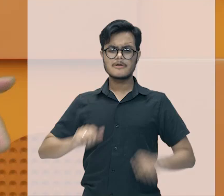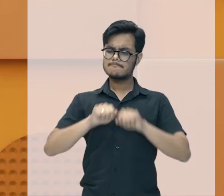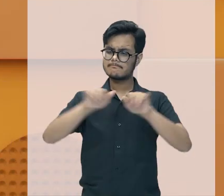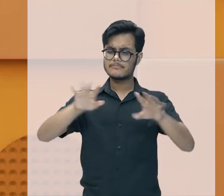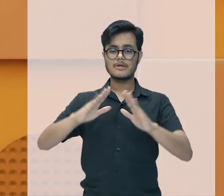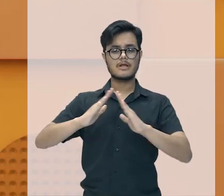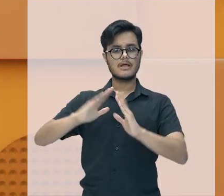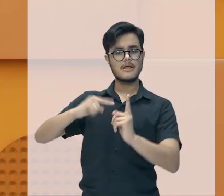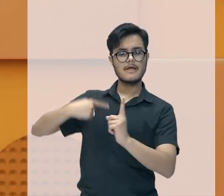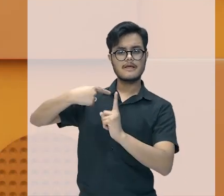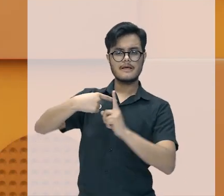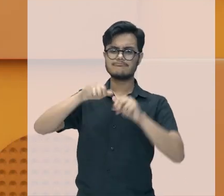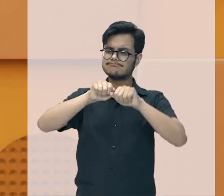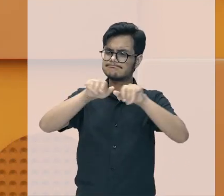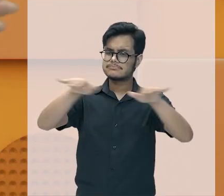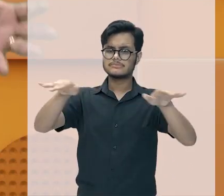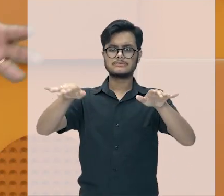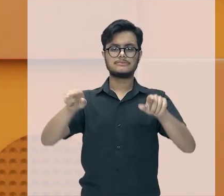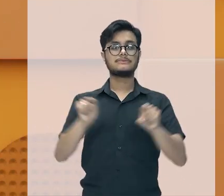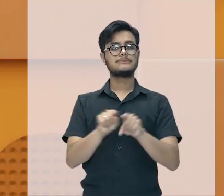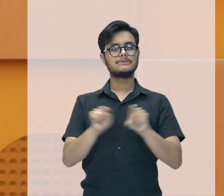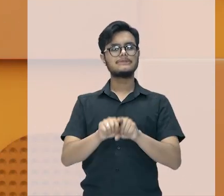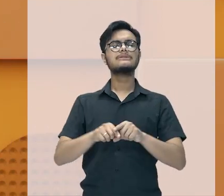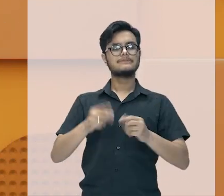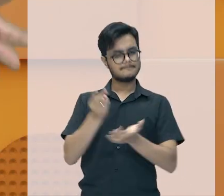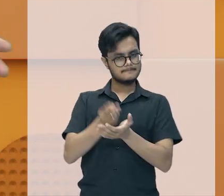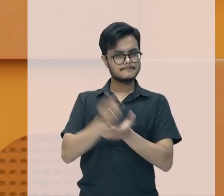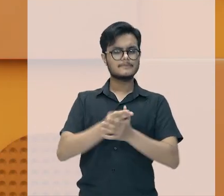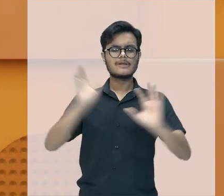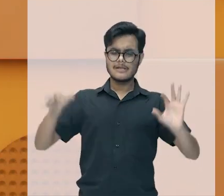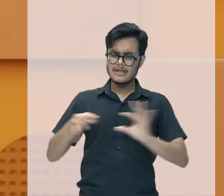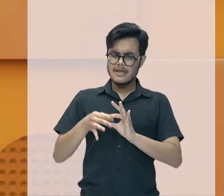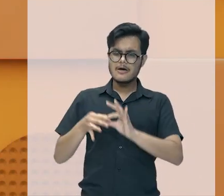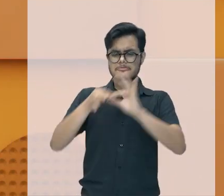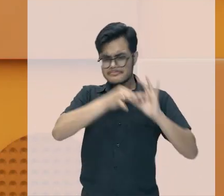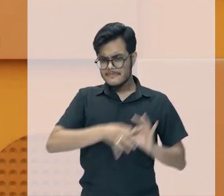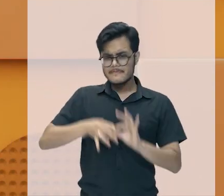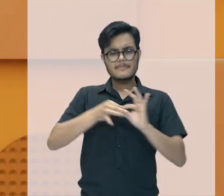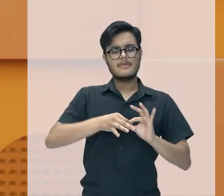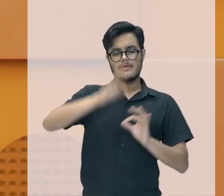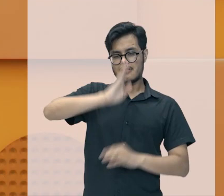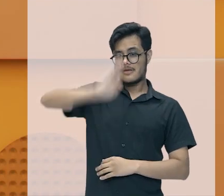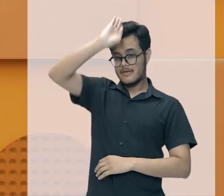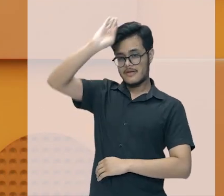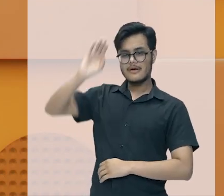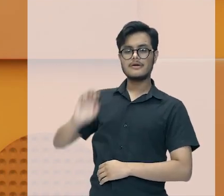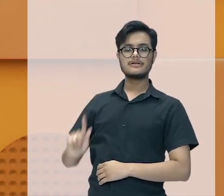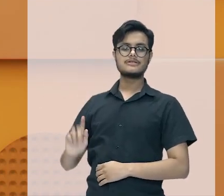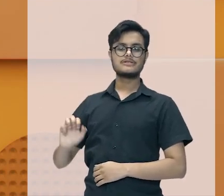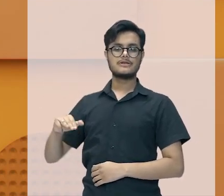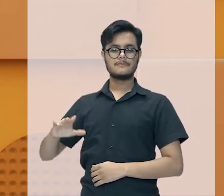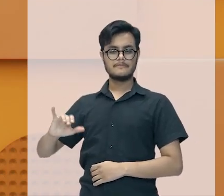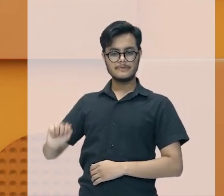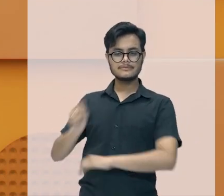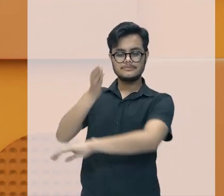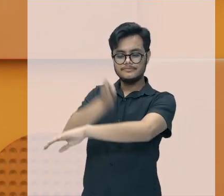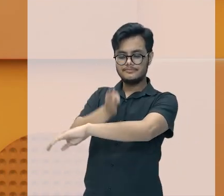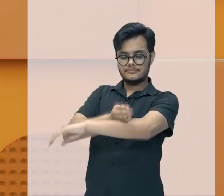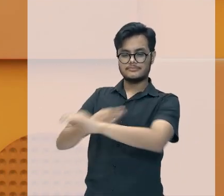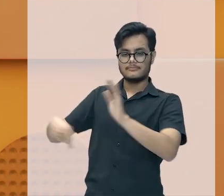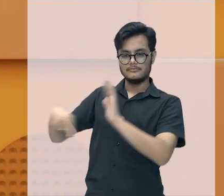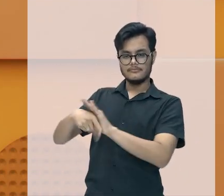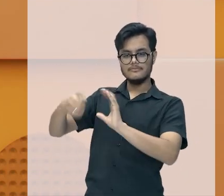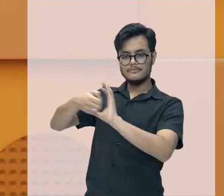igrejas católicas. Então, a gente tem um processo aí de fusão, um processo bem característico do quê? Da Idade Média.